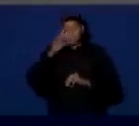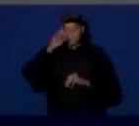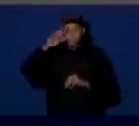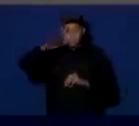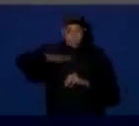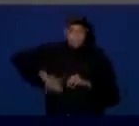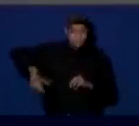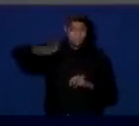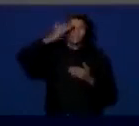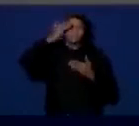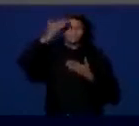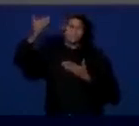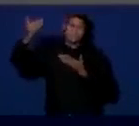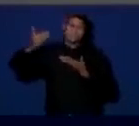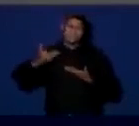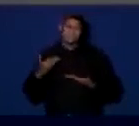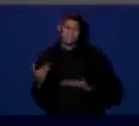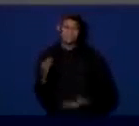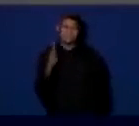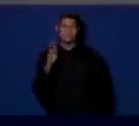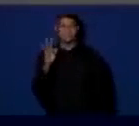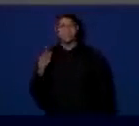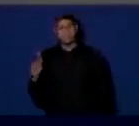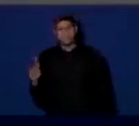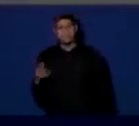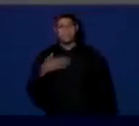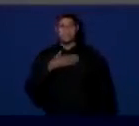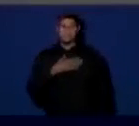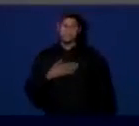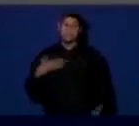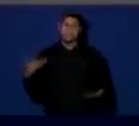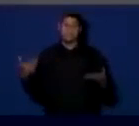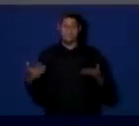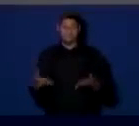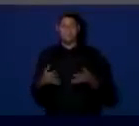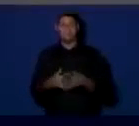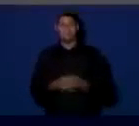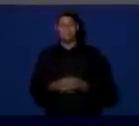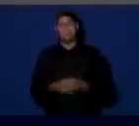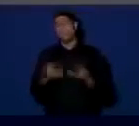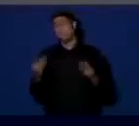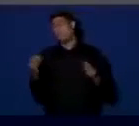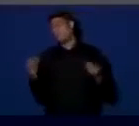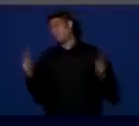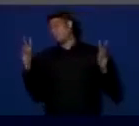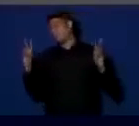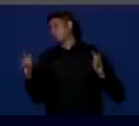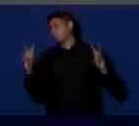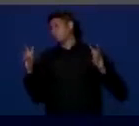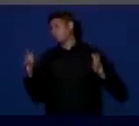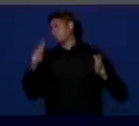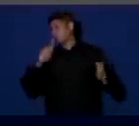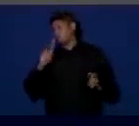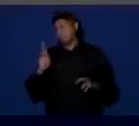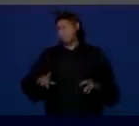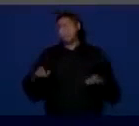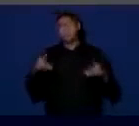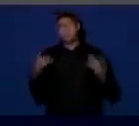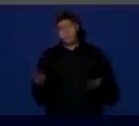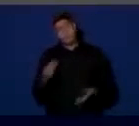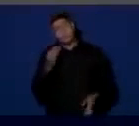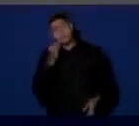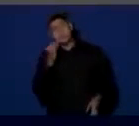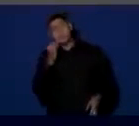todos, obrigado pelo convite, tá, do BTG, prazer estar aqui. É muito assunto, né, para responder, então eu